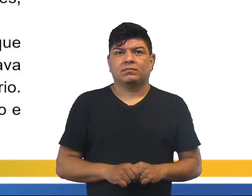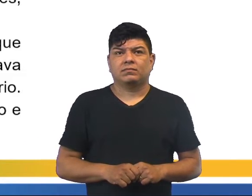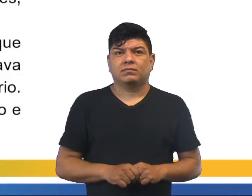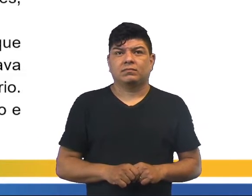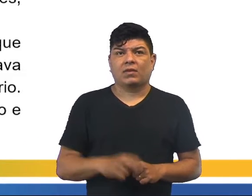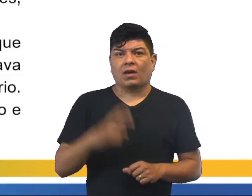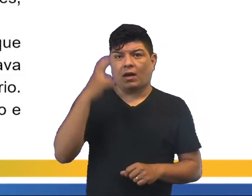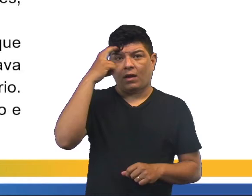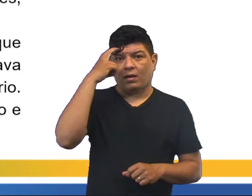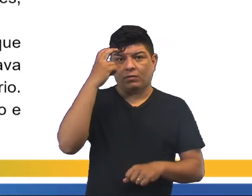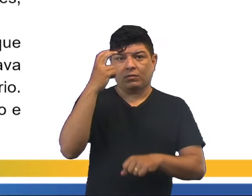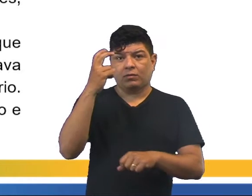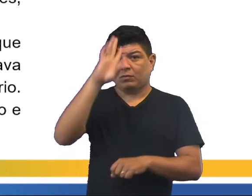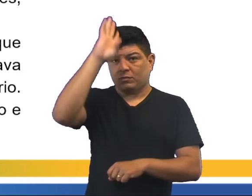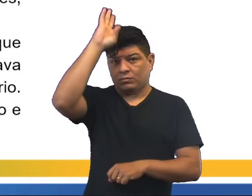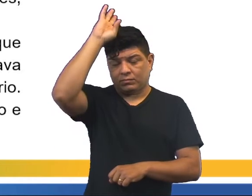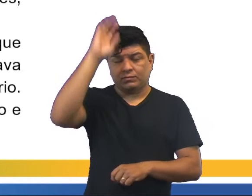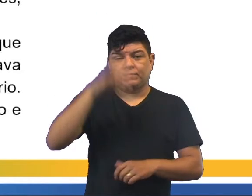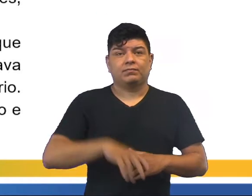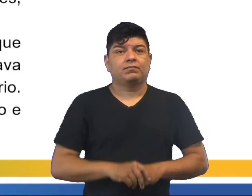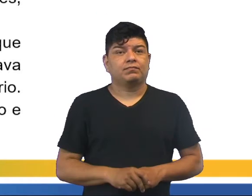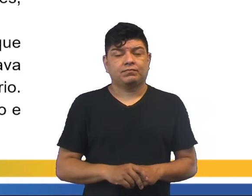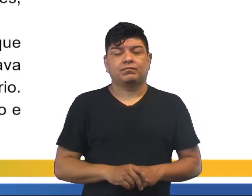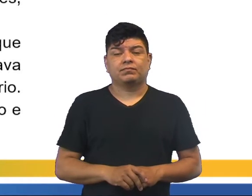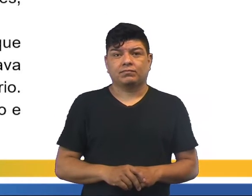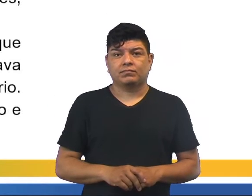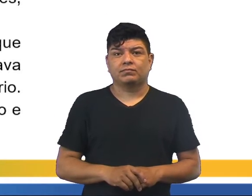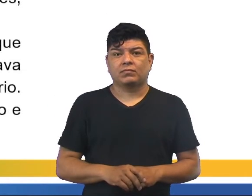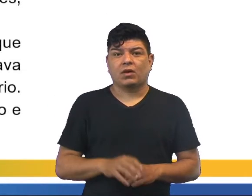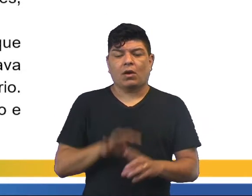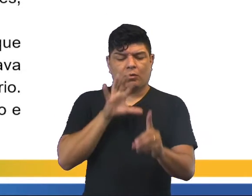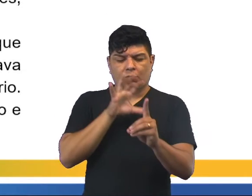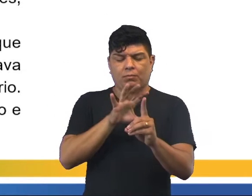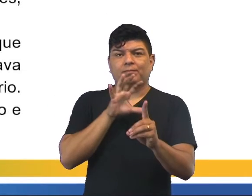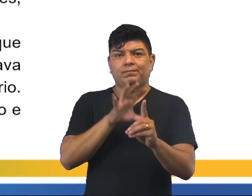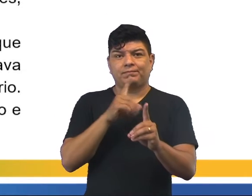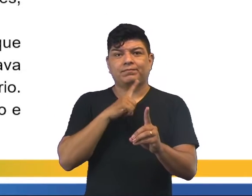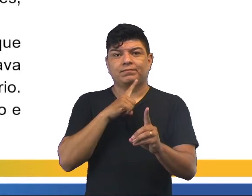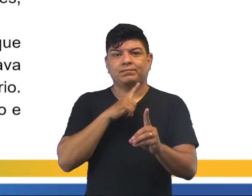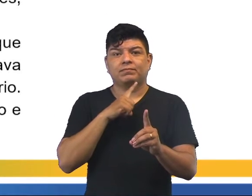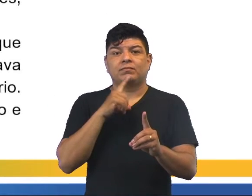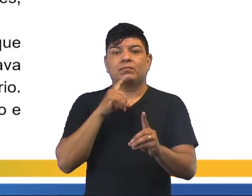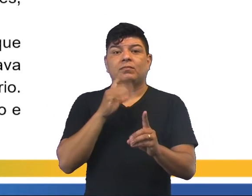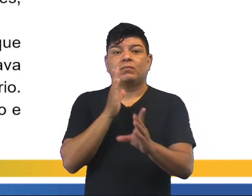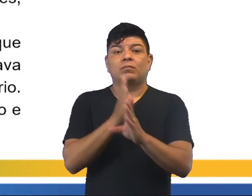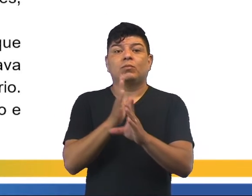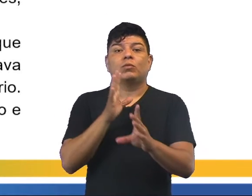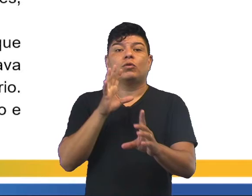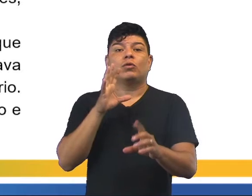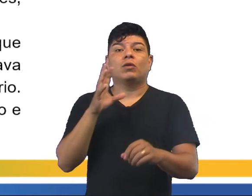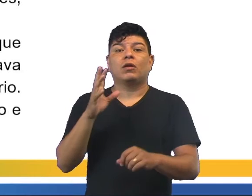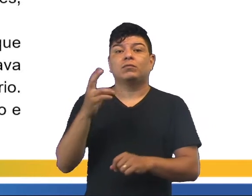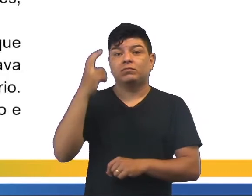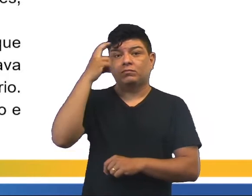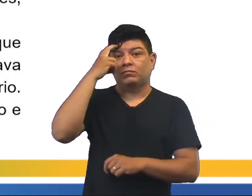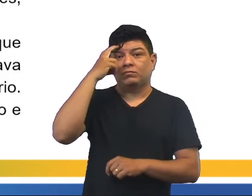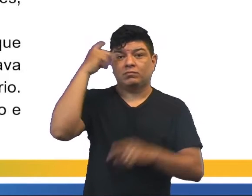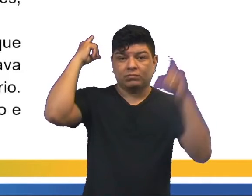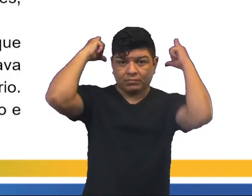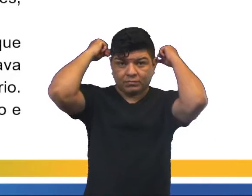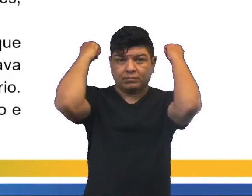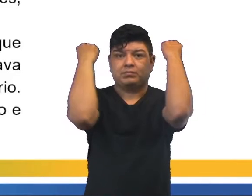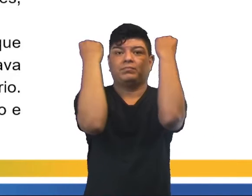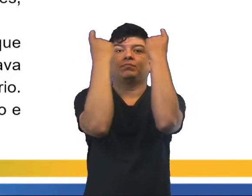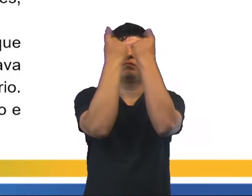A cultura romana, né? A cultura romana, ela foi muito influenciada pela cultura grega, como eu já havia falado.